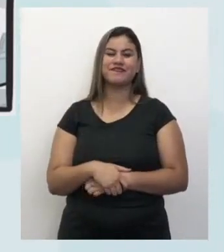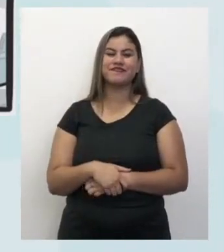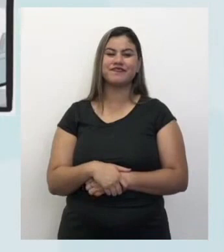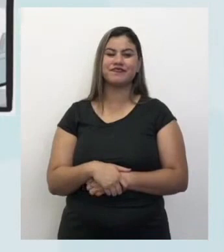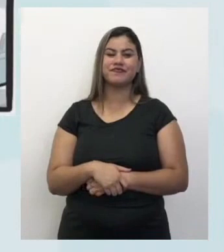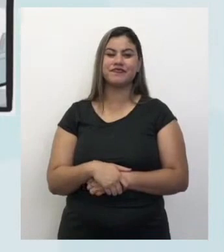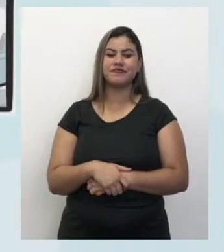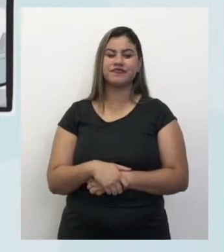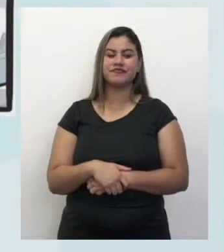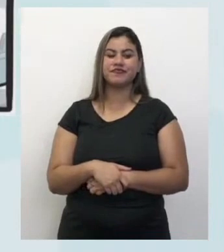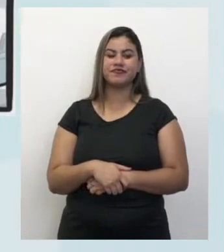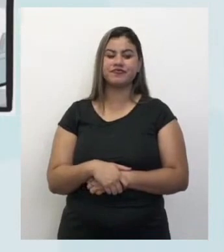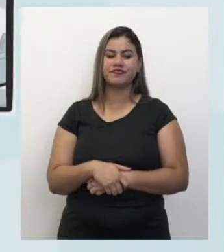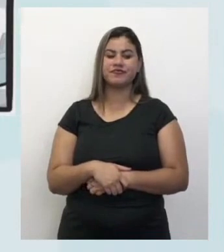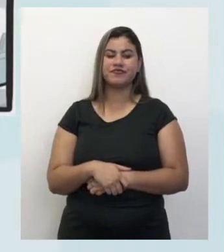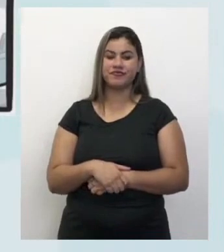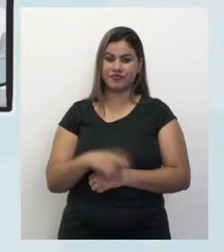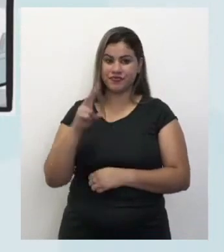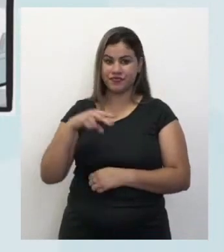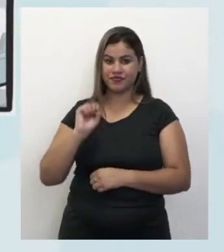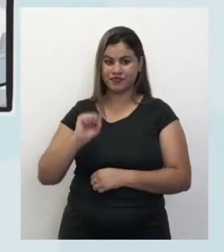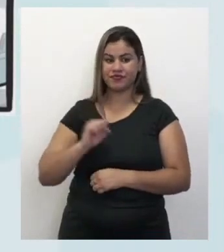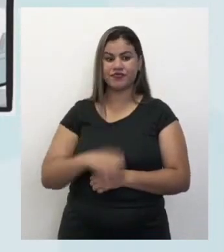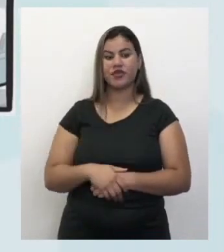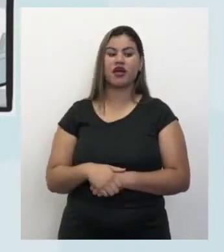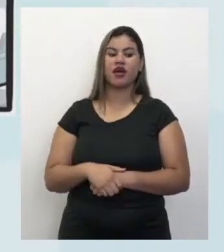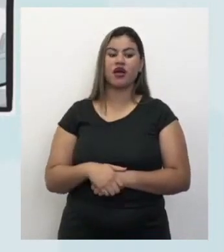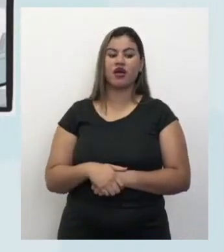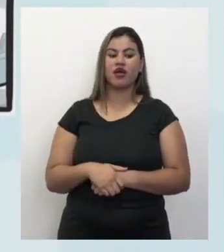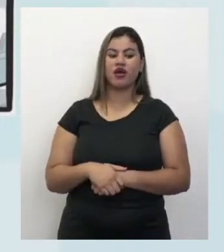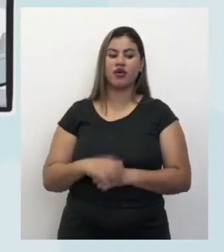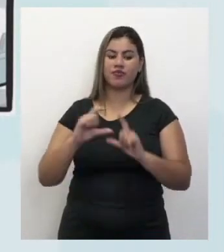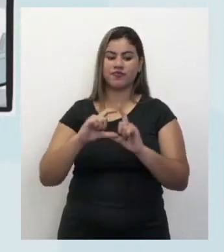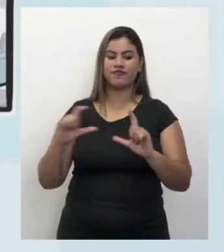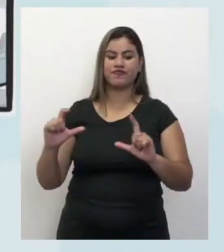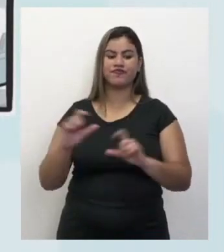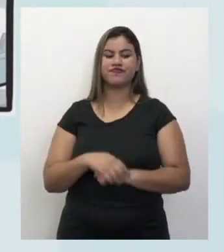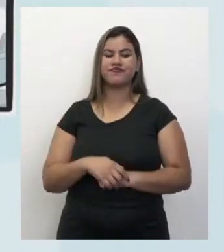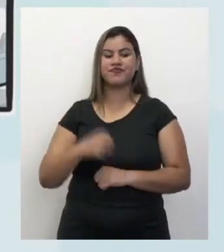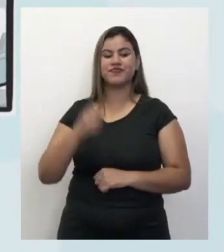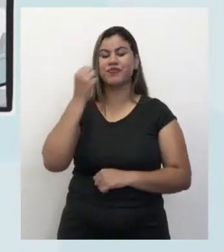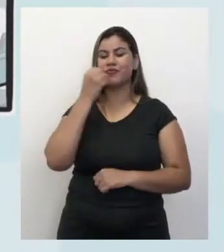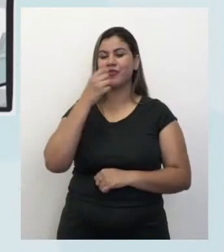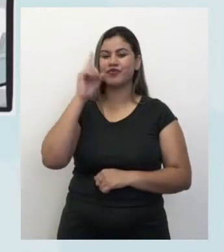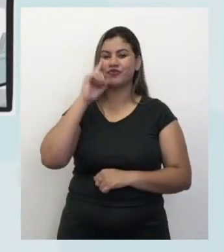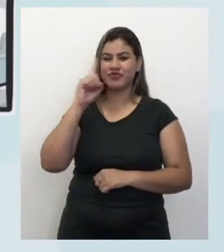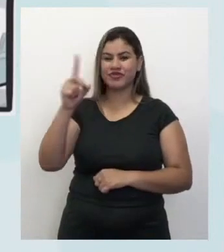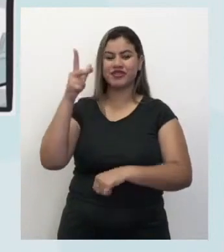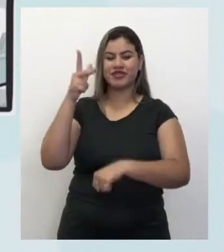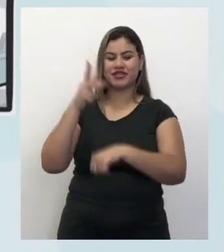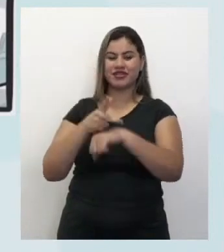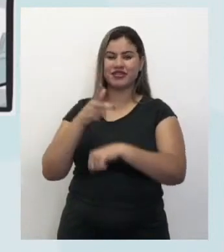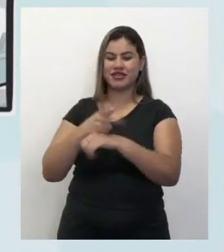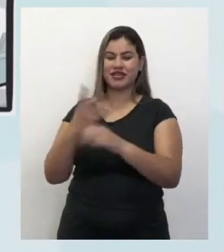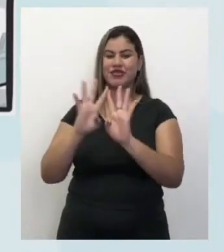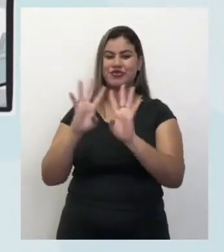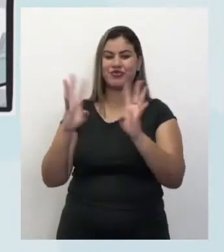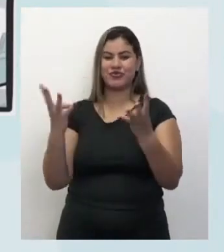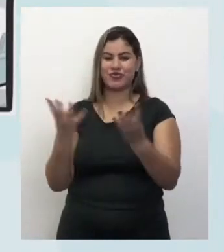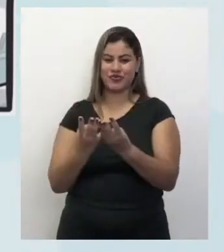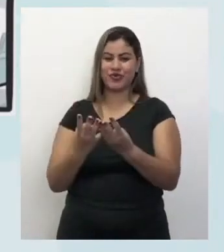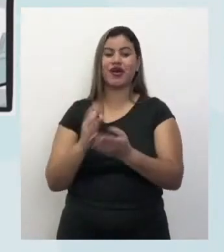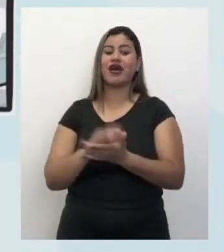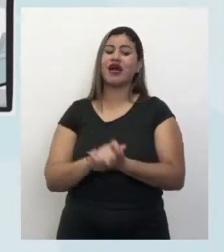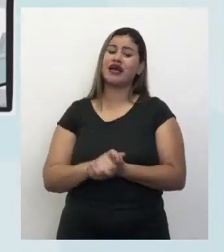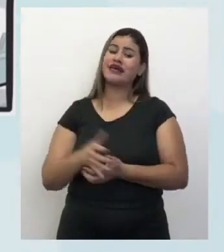gostaria de ler, por favor, Mauro? Pode ser, professor. A tirinha, então, vamos lá. Bom dia, telespectadores isolados.